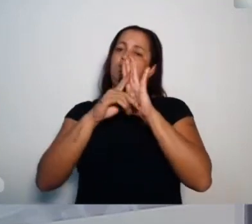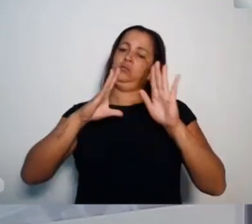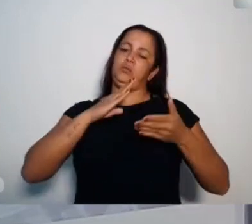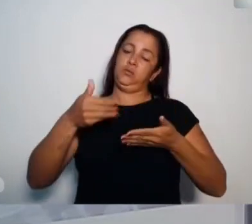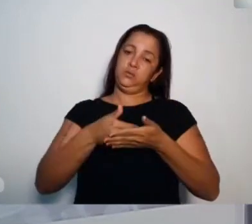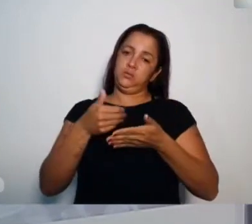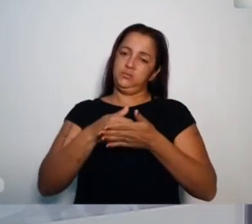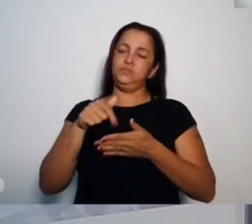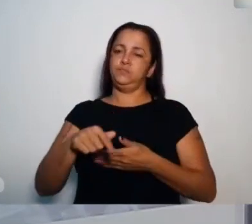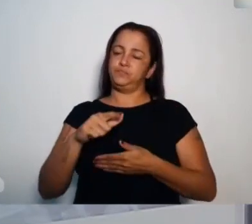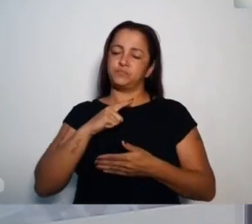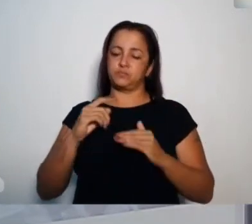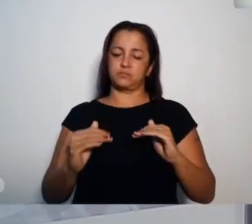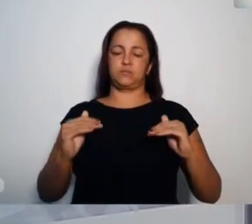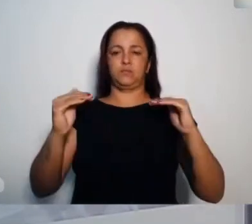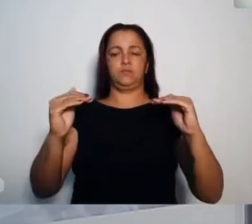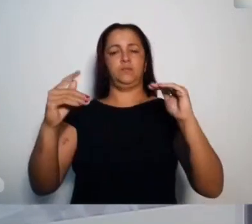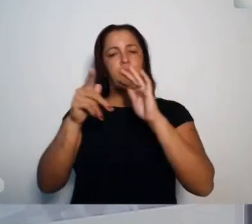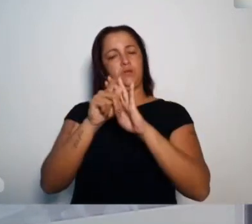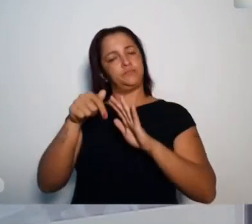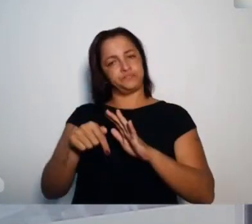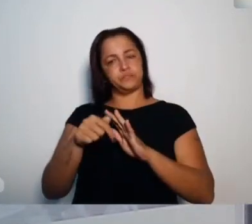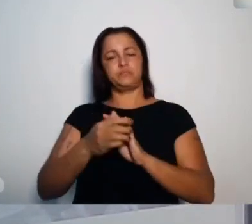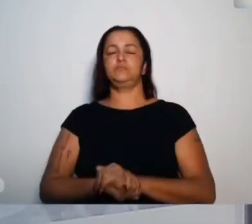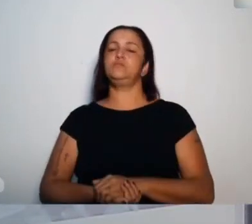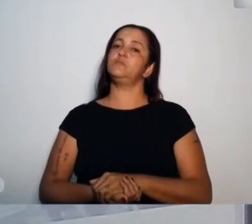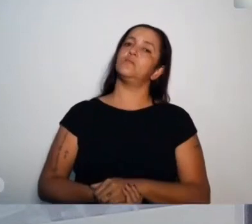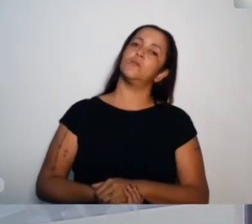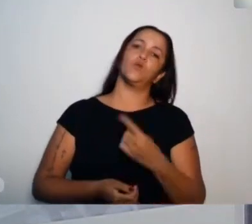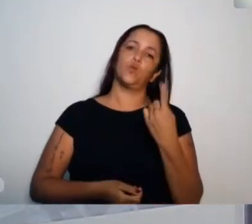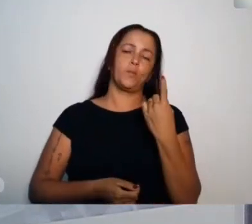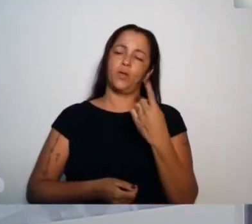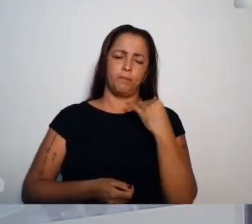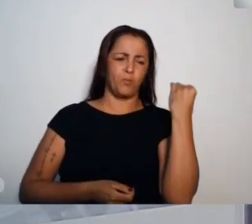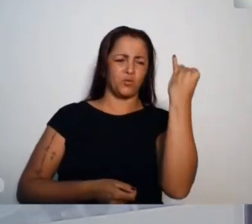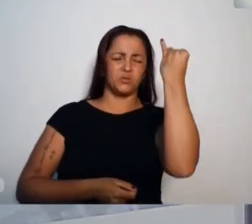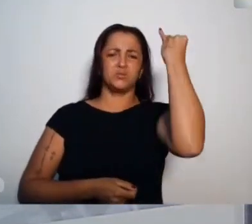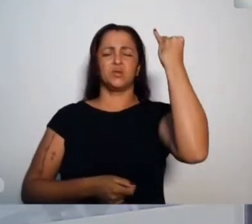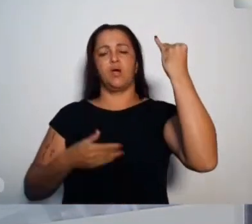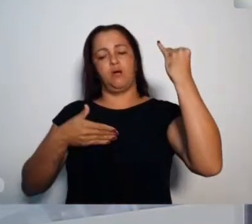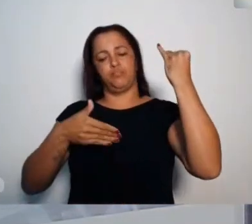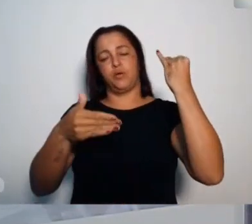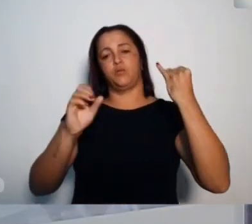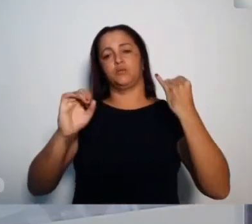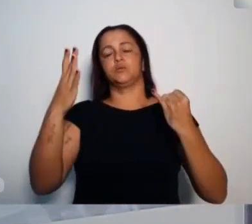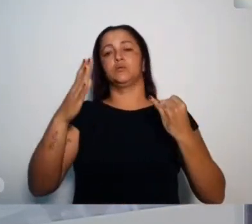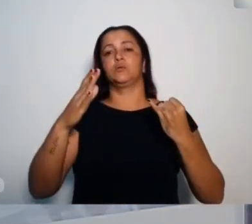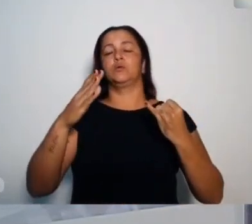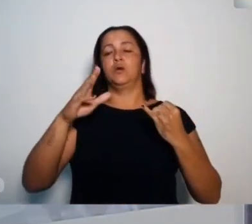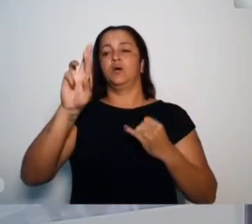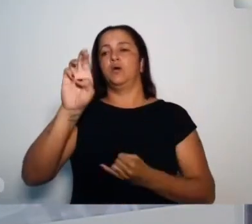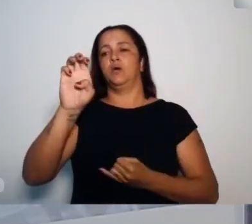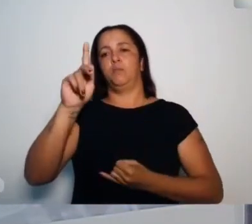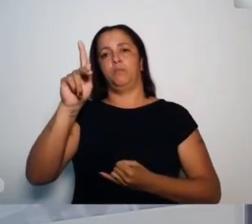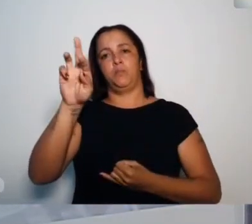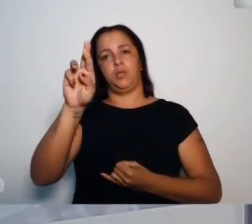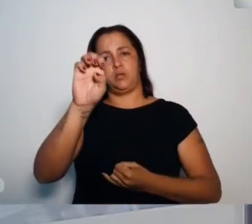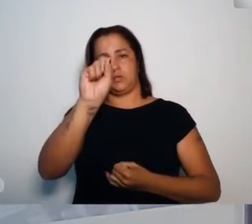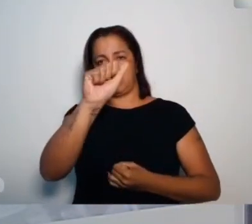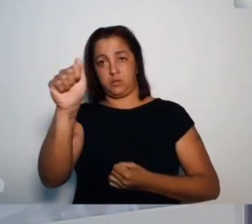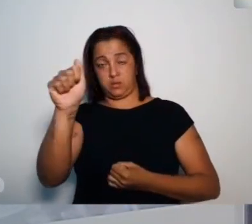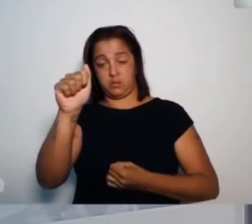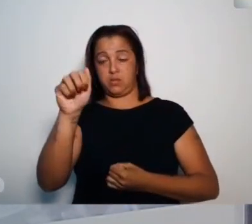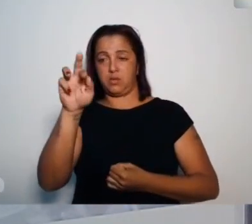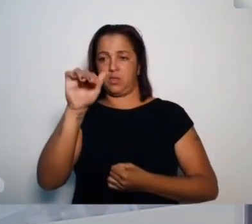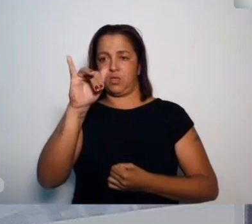que se encontra hoje. Uma delas, importantíssima, que vai acontecer agora, a questão da represa do Rio Pardo. Se não fosse a ação dos